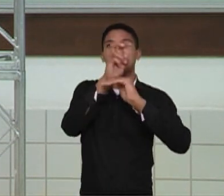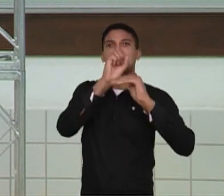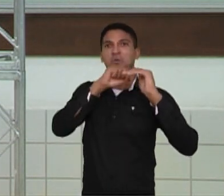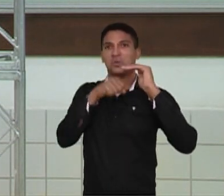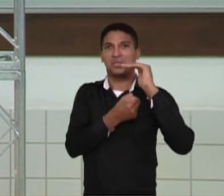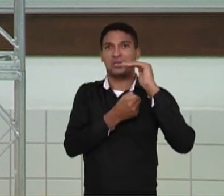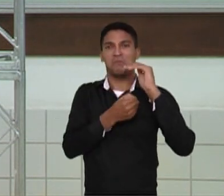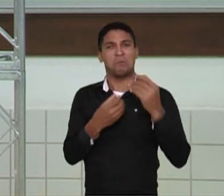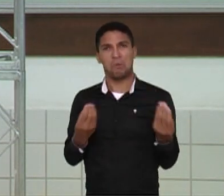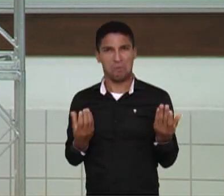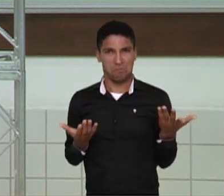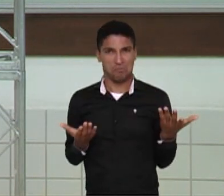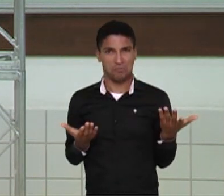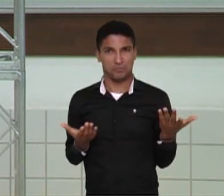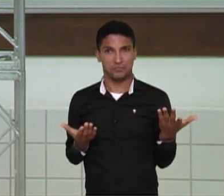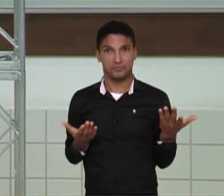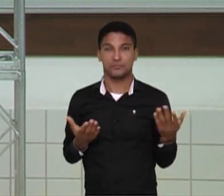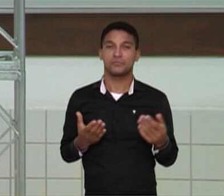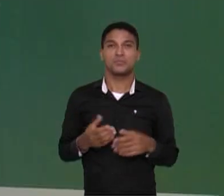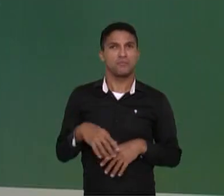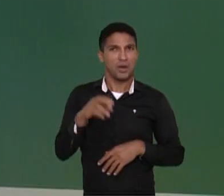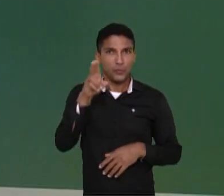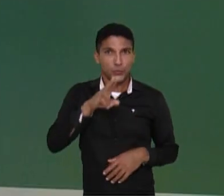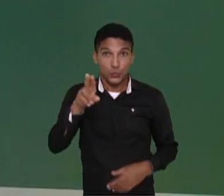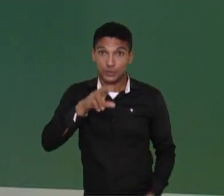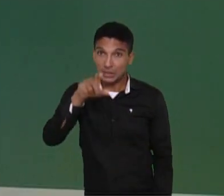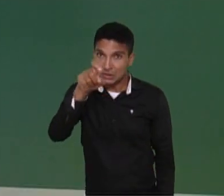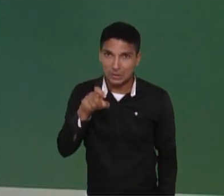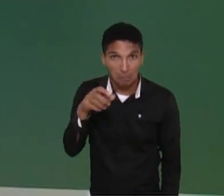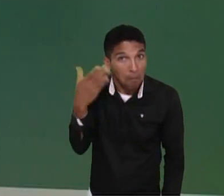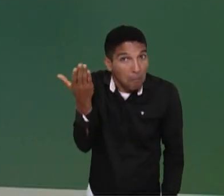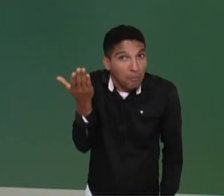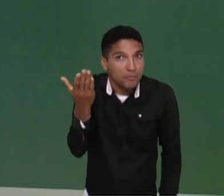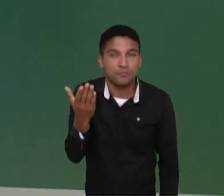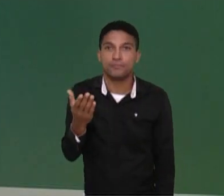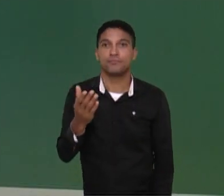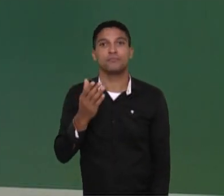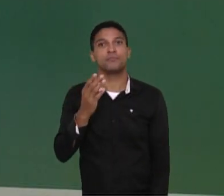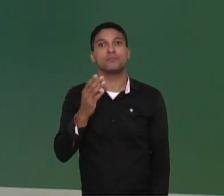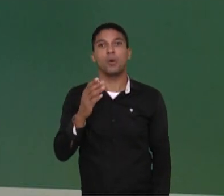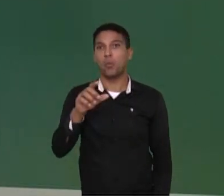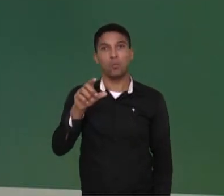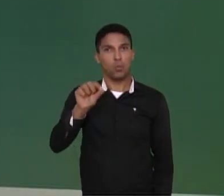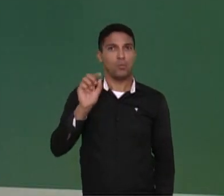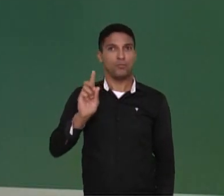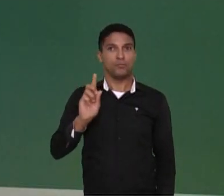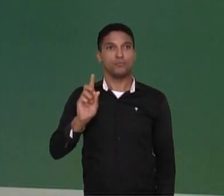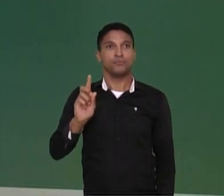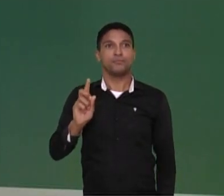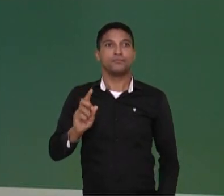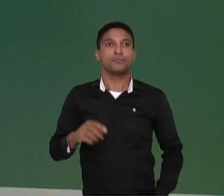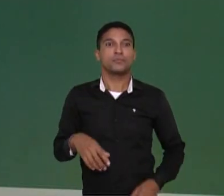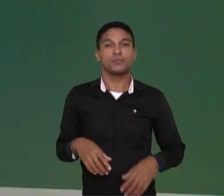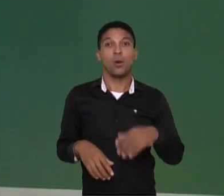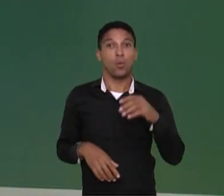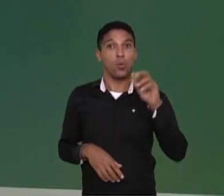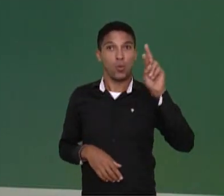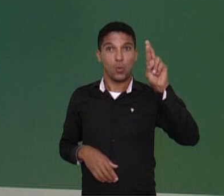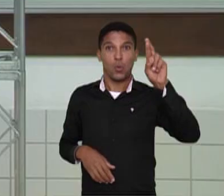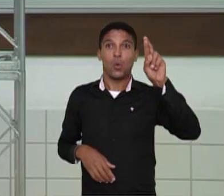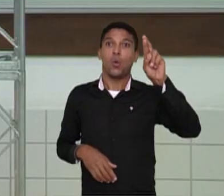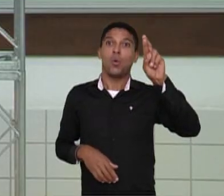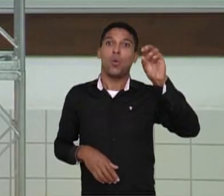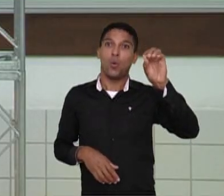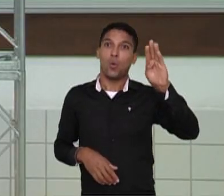escolhi não fazer isso, né? E pensarmos na forma de fração. Bom, como o Roberto pagou